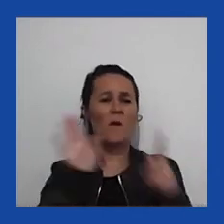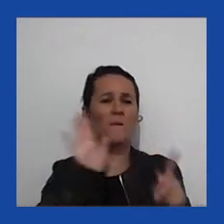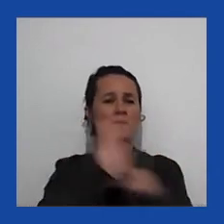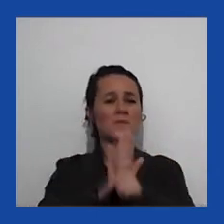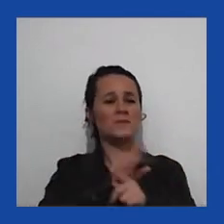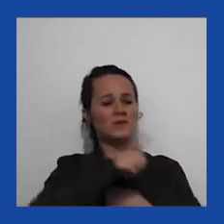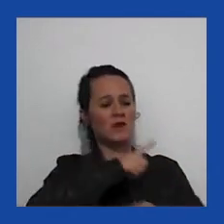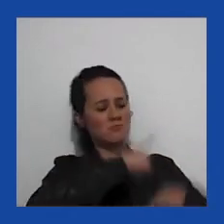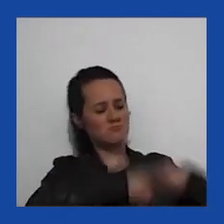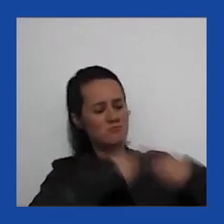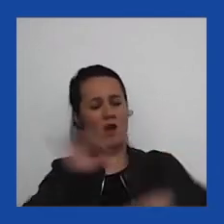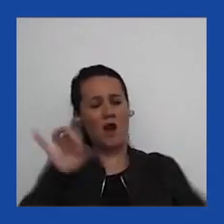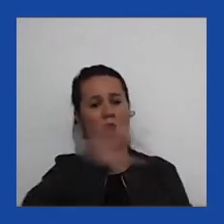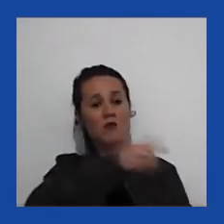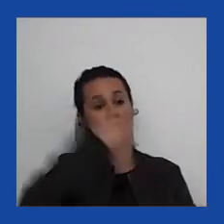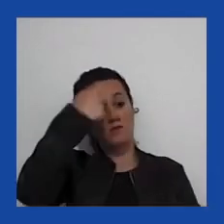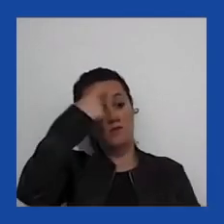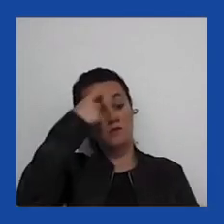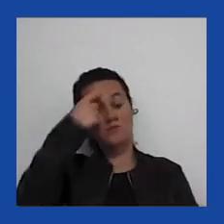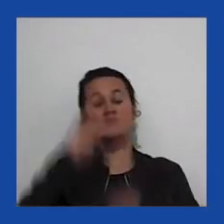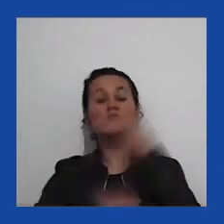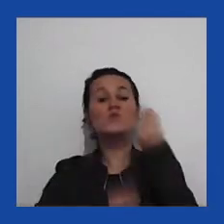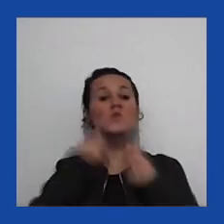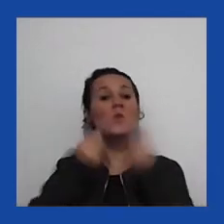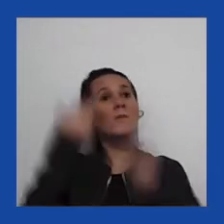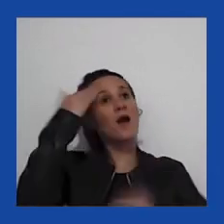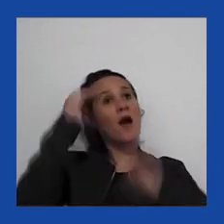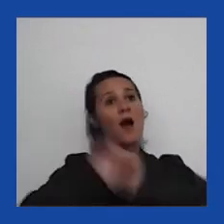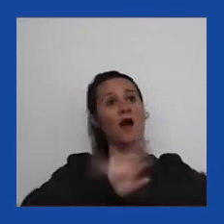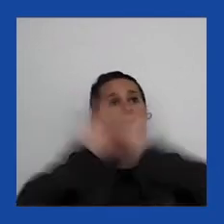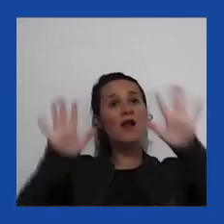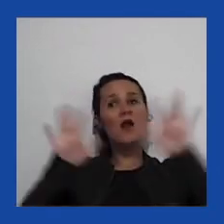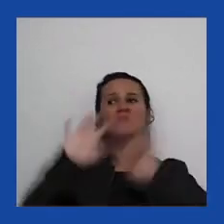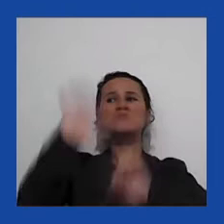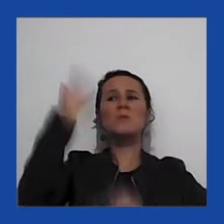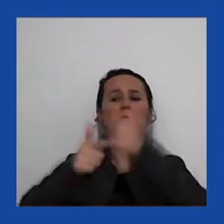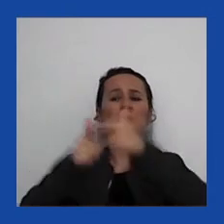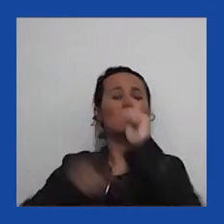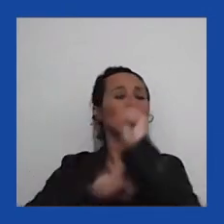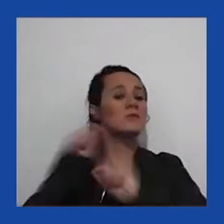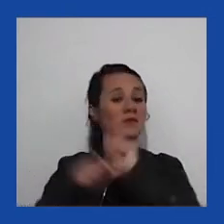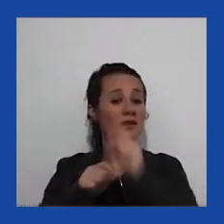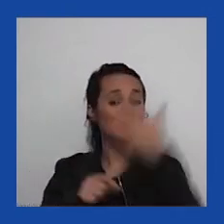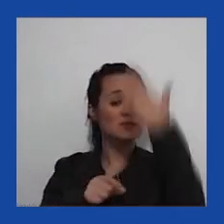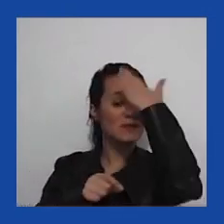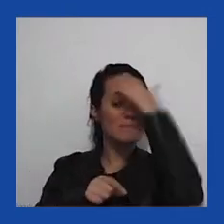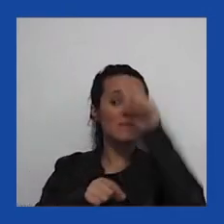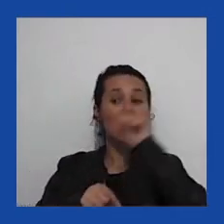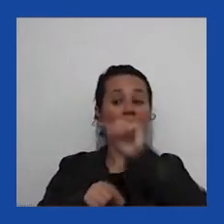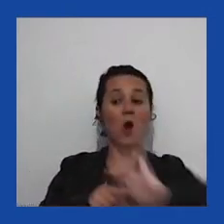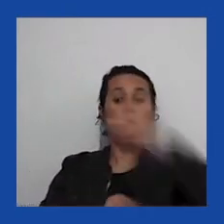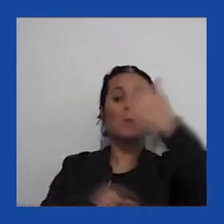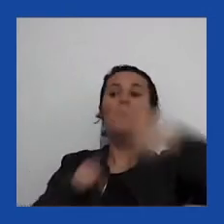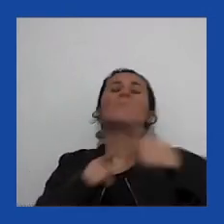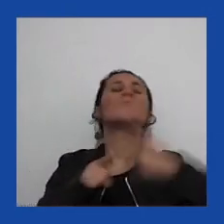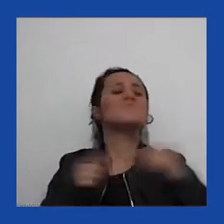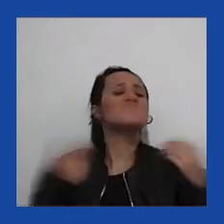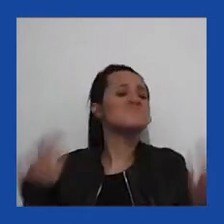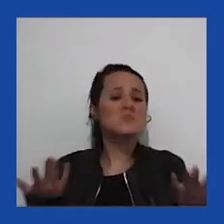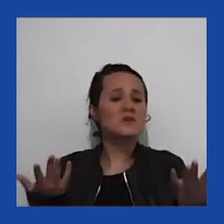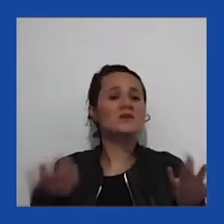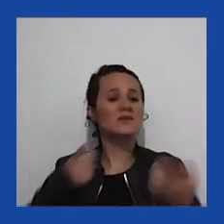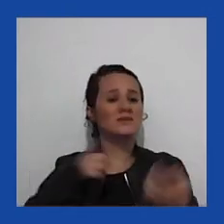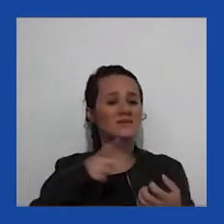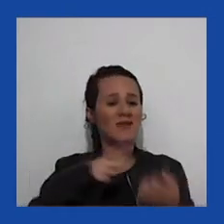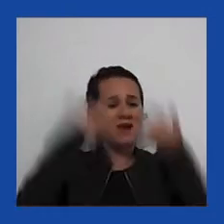do conhecimento, para que a gente possa entender um pouco do problema, né? Conhecer a causa raiz desse problema da crise democrática,